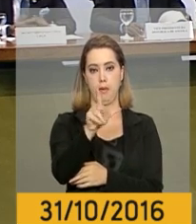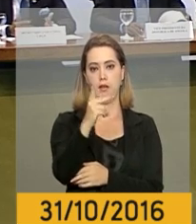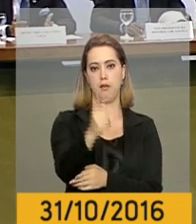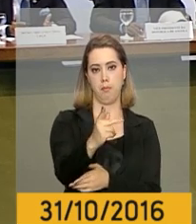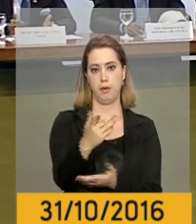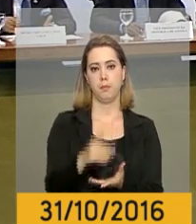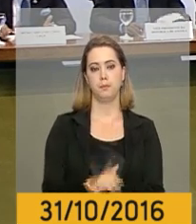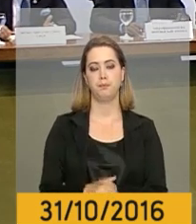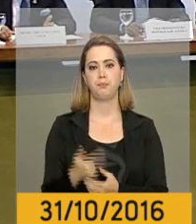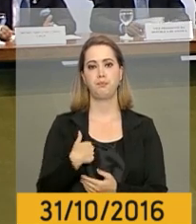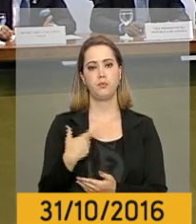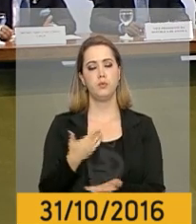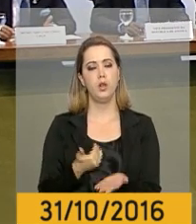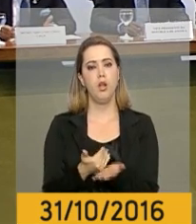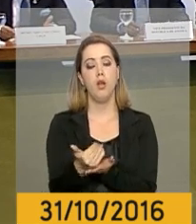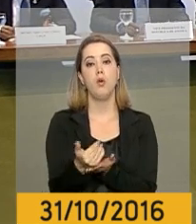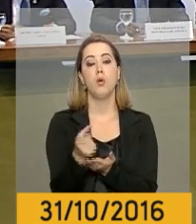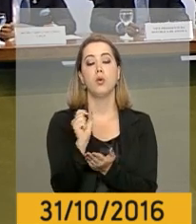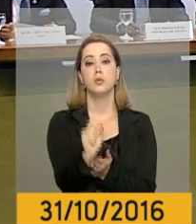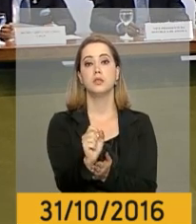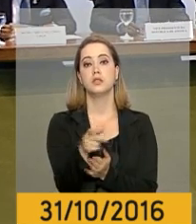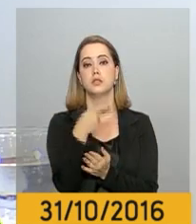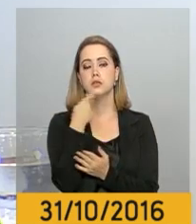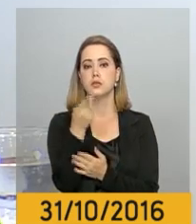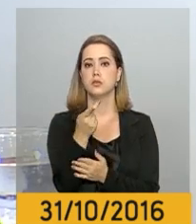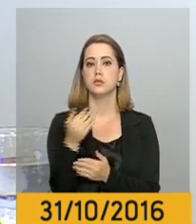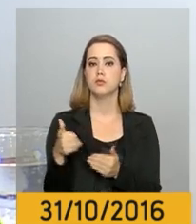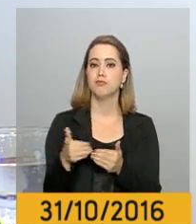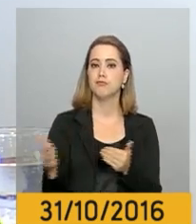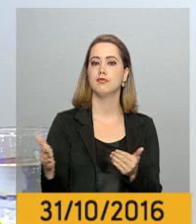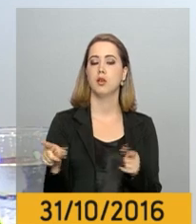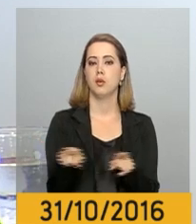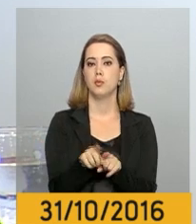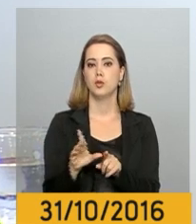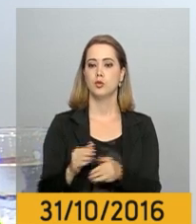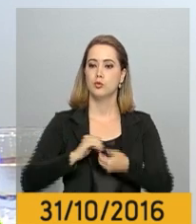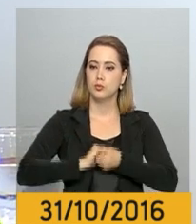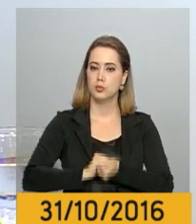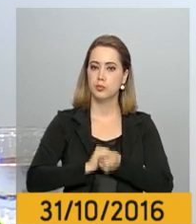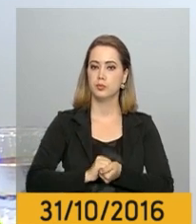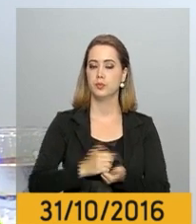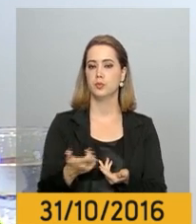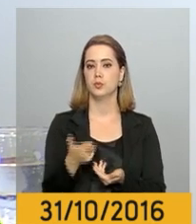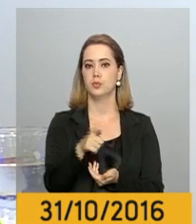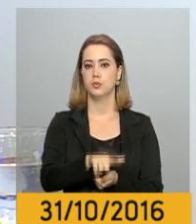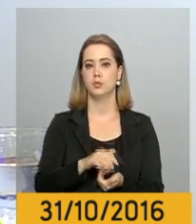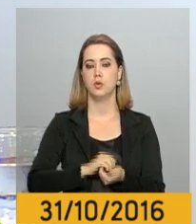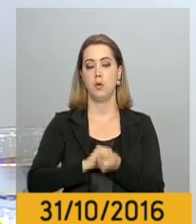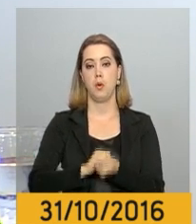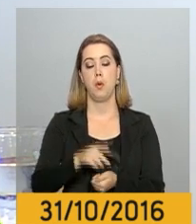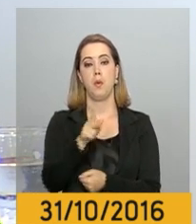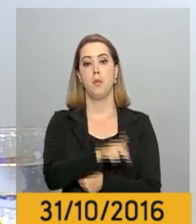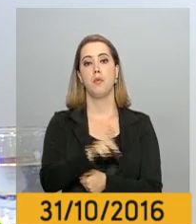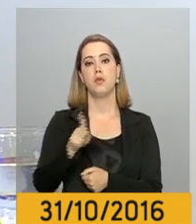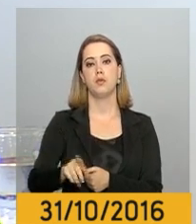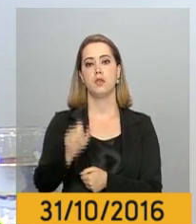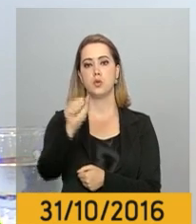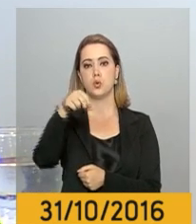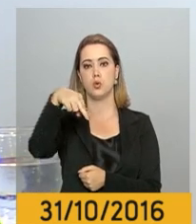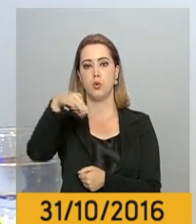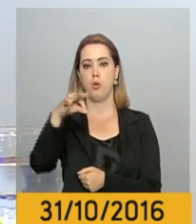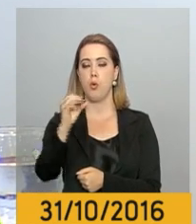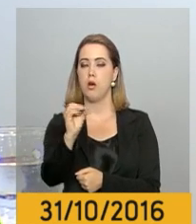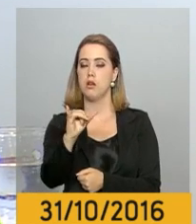sessão quero inaugurá-la mais uma vez cumprimentando o professor Antônio Guterres